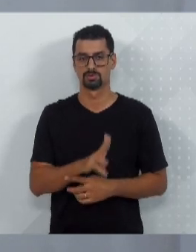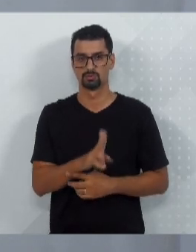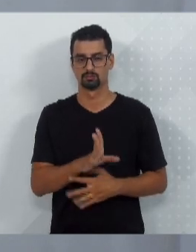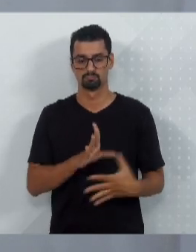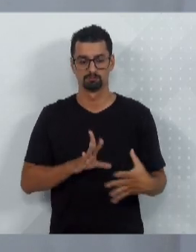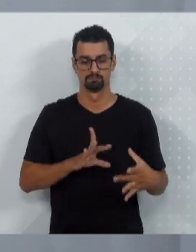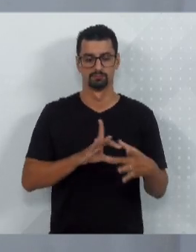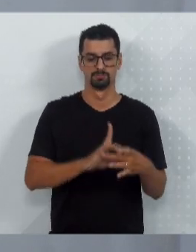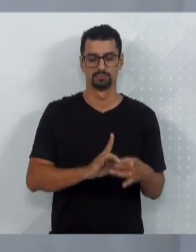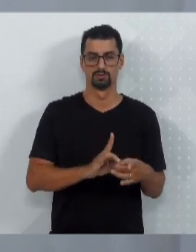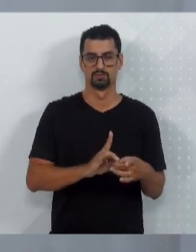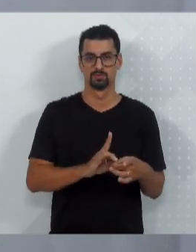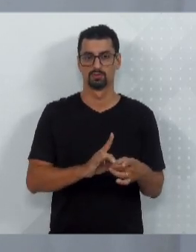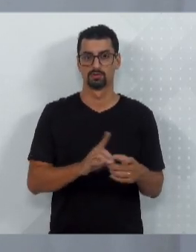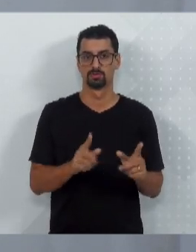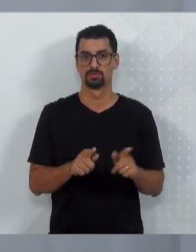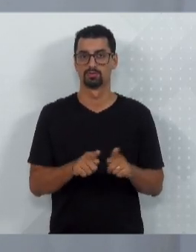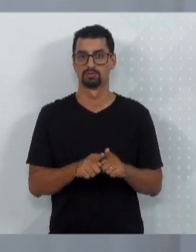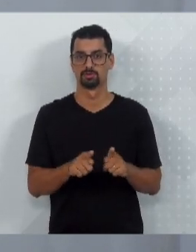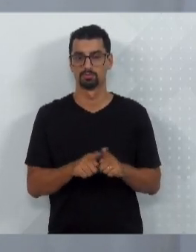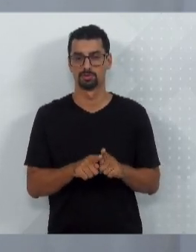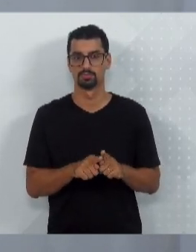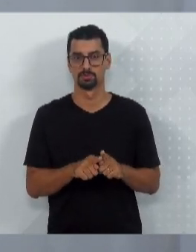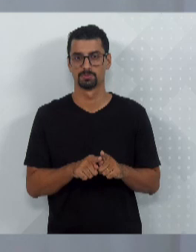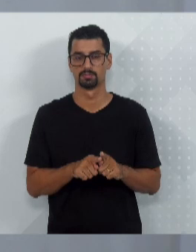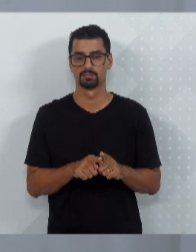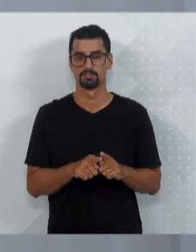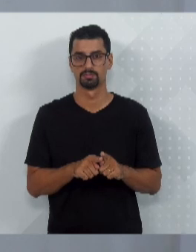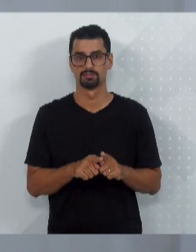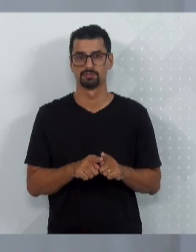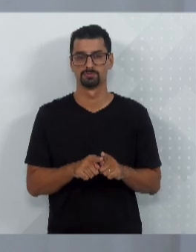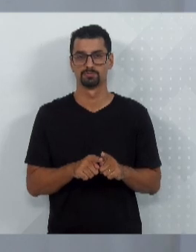vinculação também com a